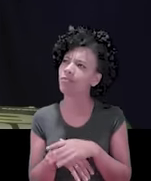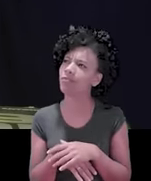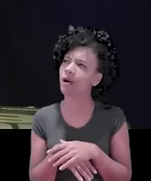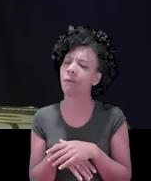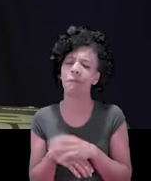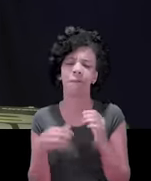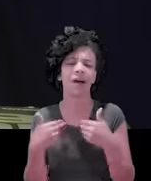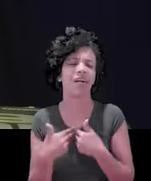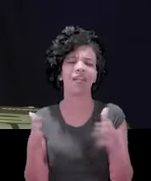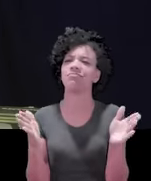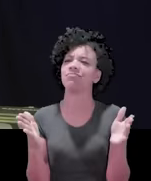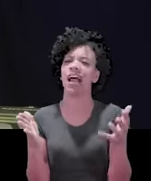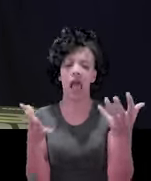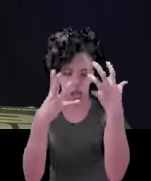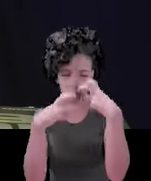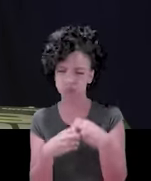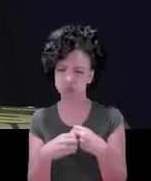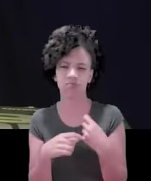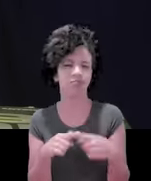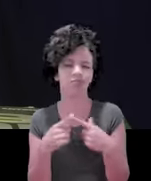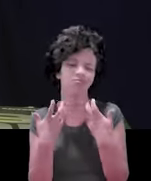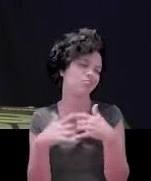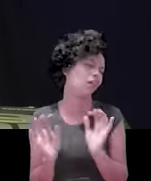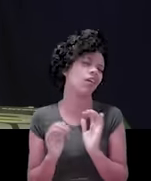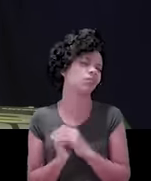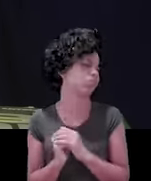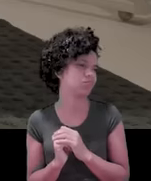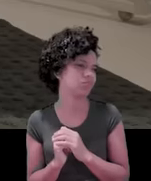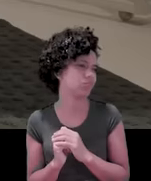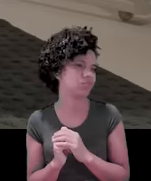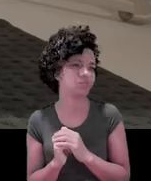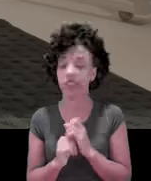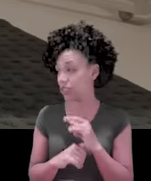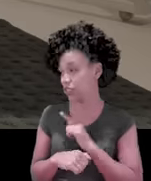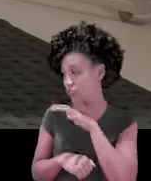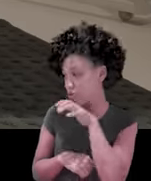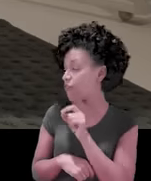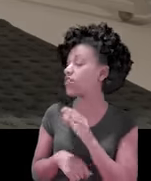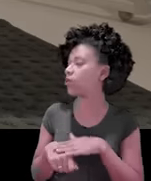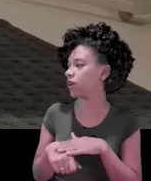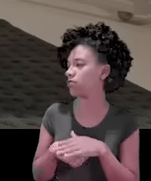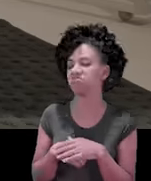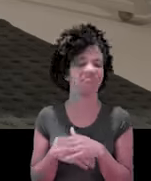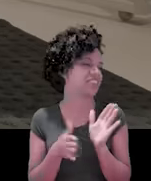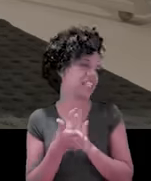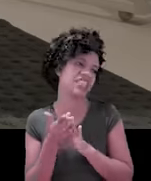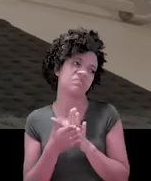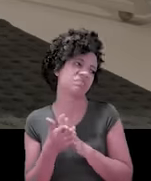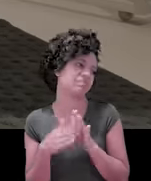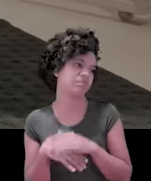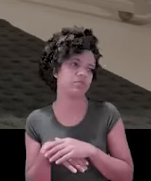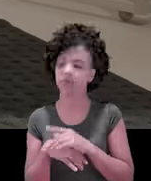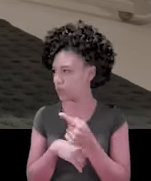que eu falei para você deixar ela me matar eu não quero mais tchau tivesse uma onça você fale o que é